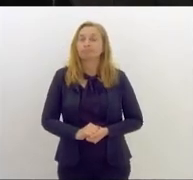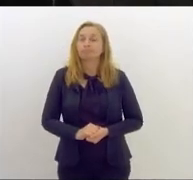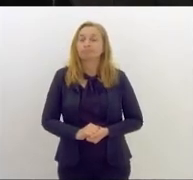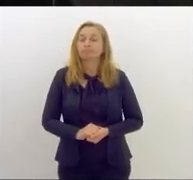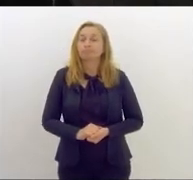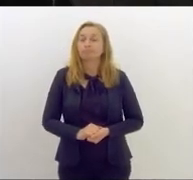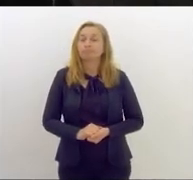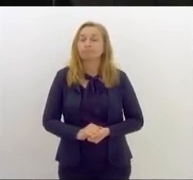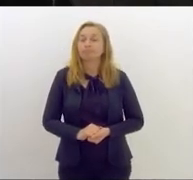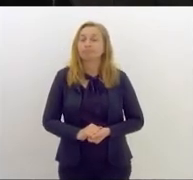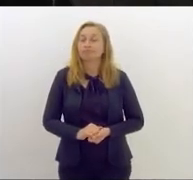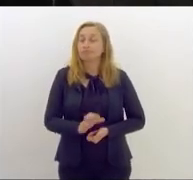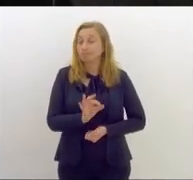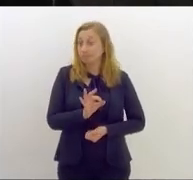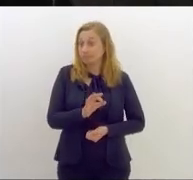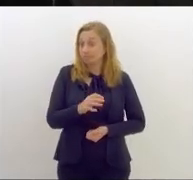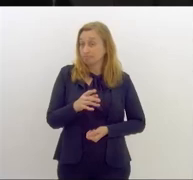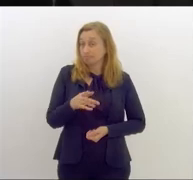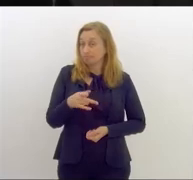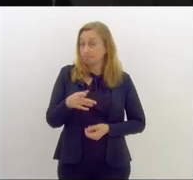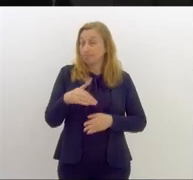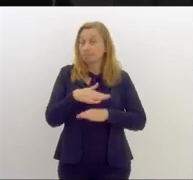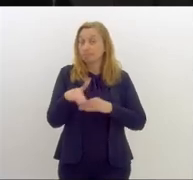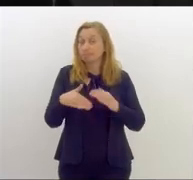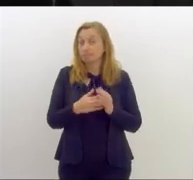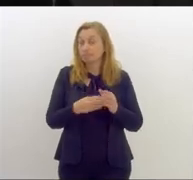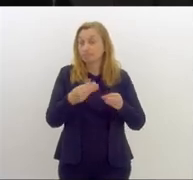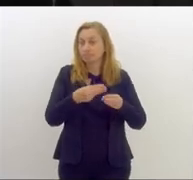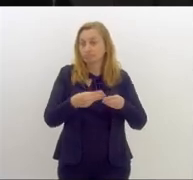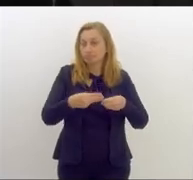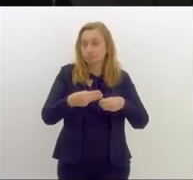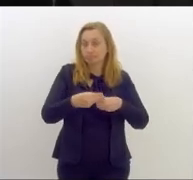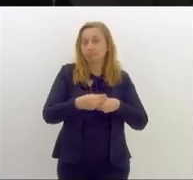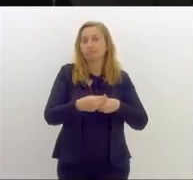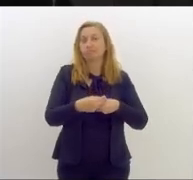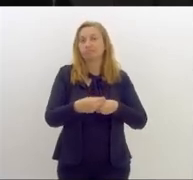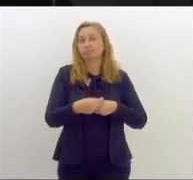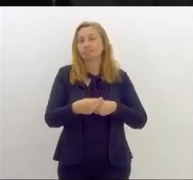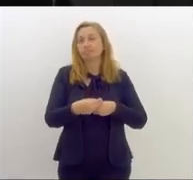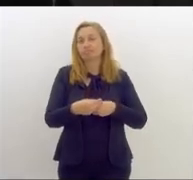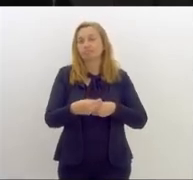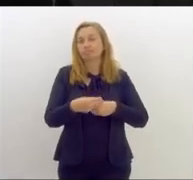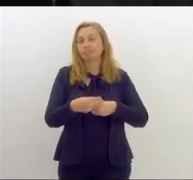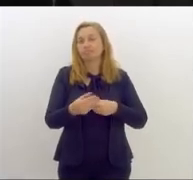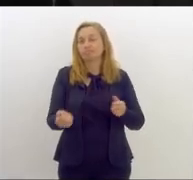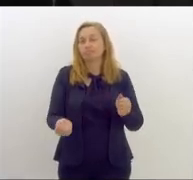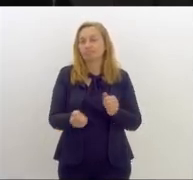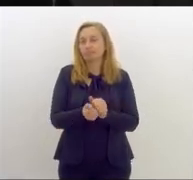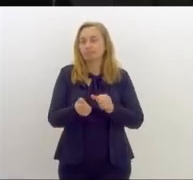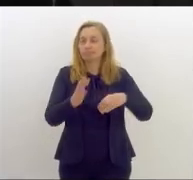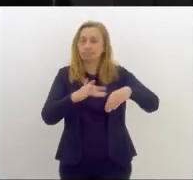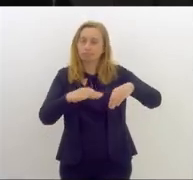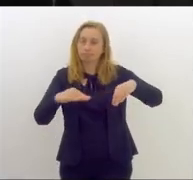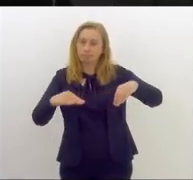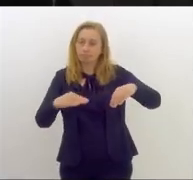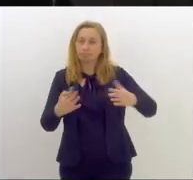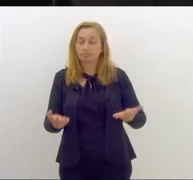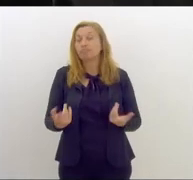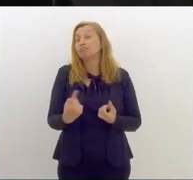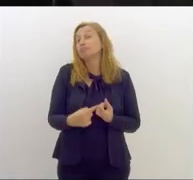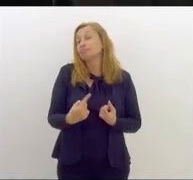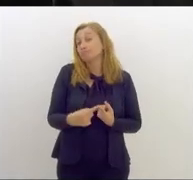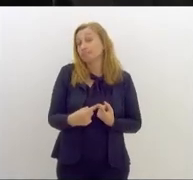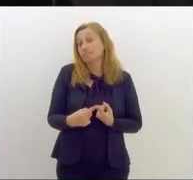indireta todos os municípios lindeiros a Baía de Guanabara porque